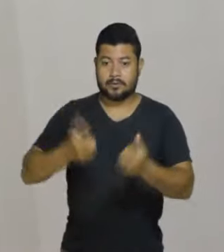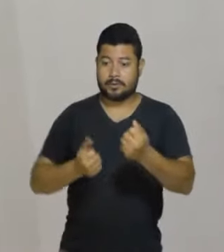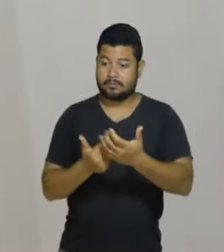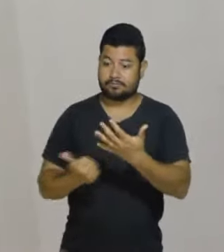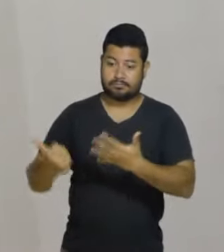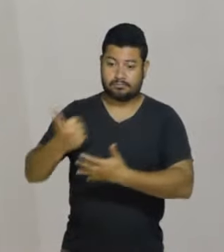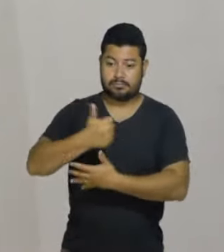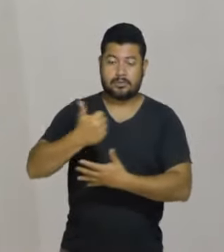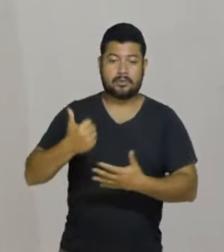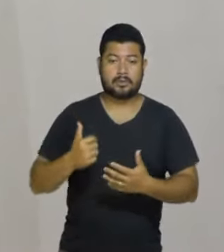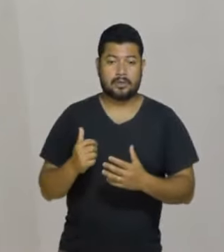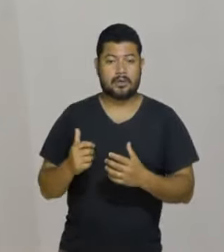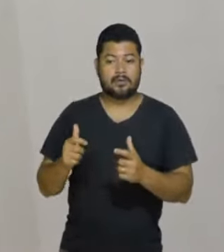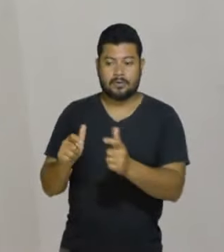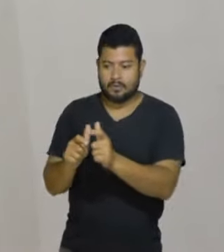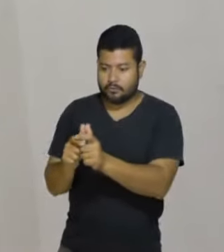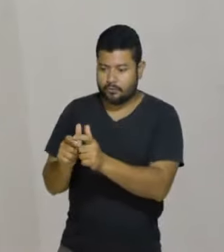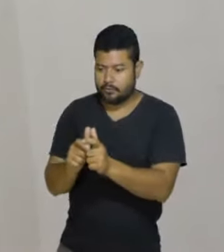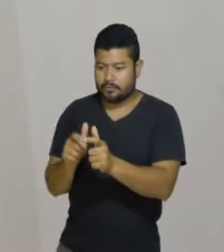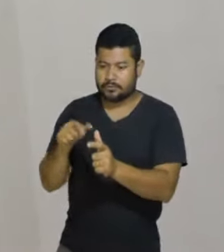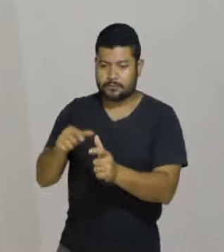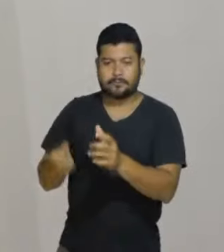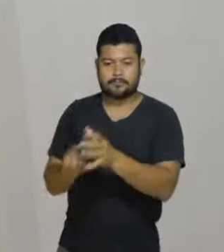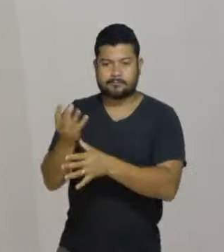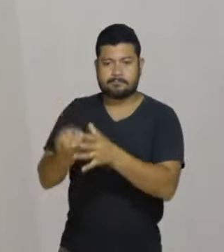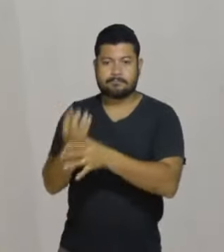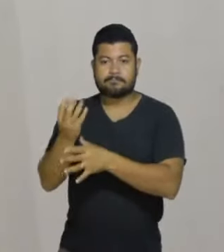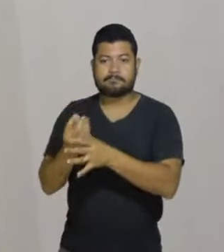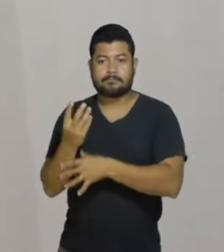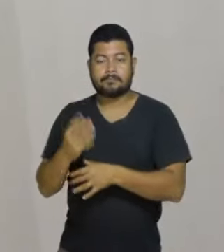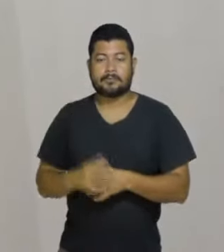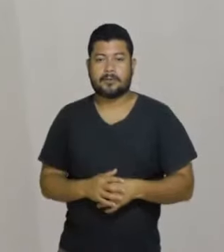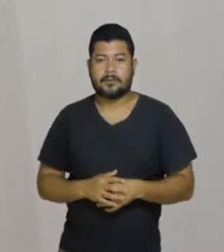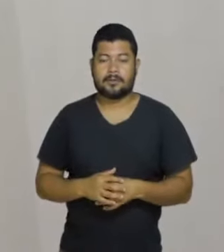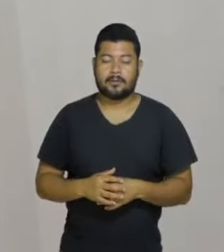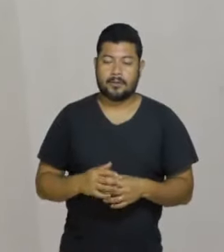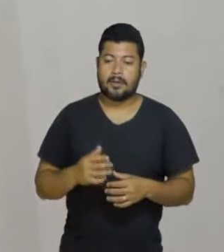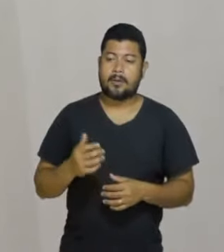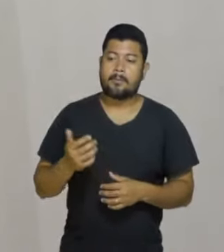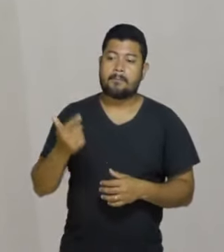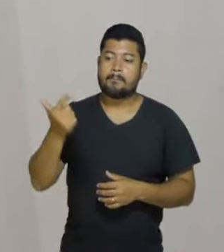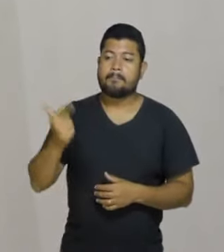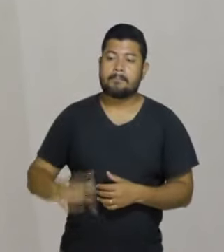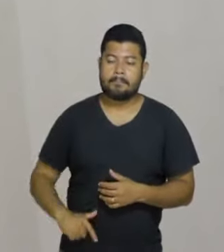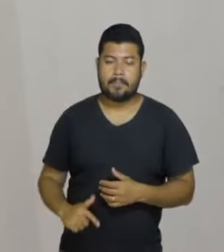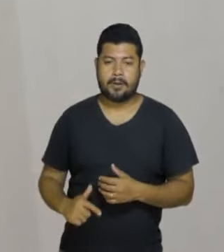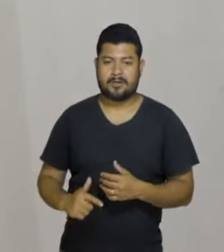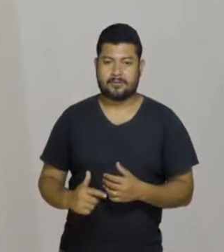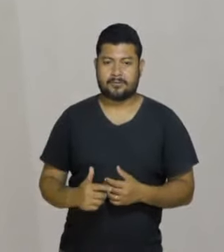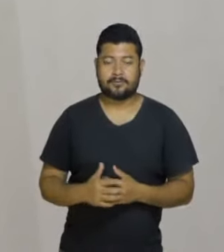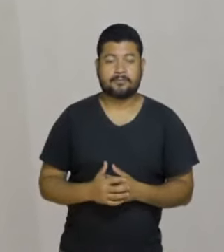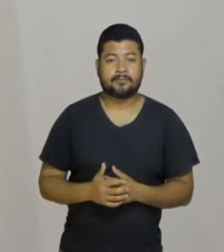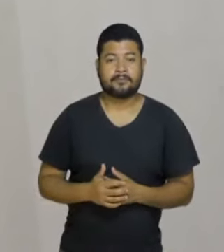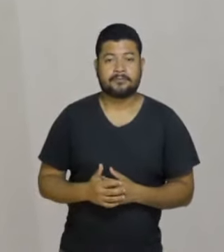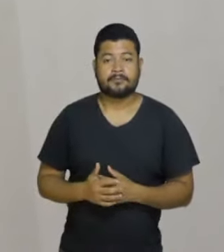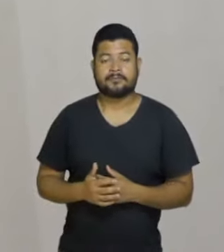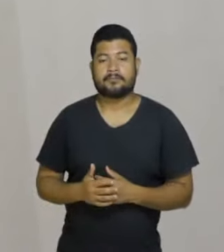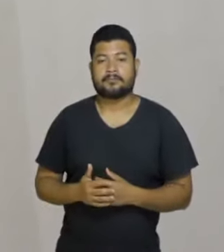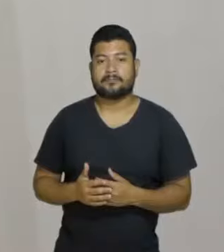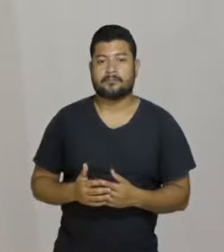os pequenos produtores. Além do leite em pó, de acordo com o balanço